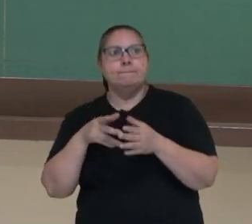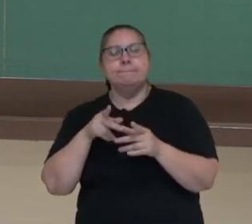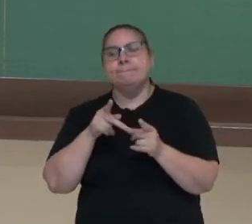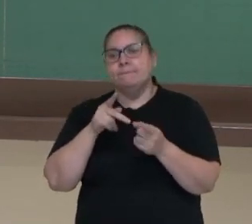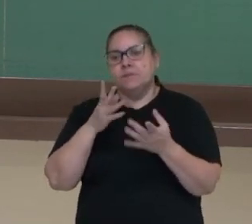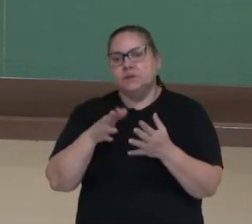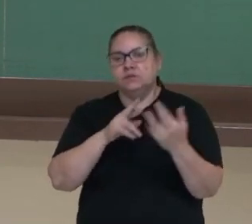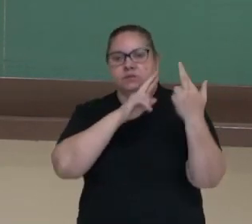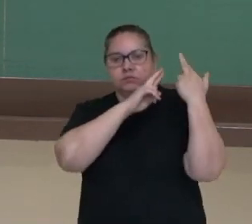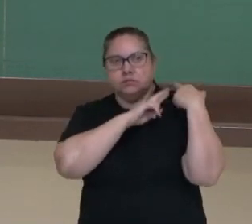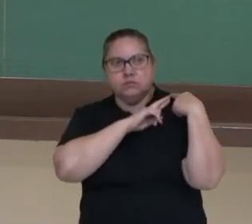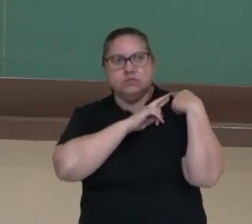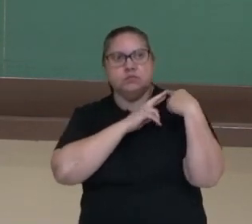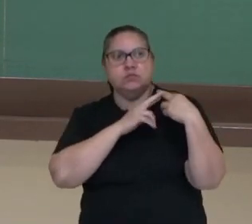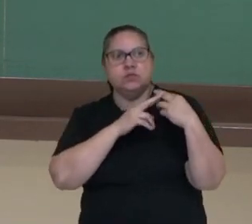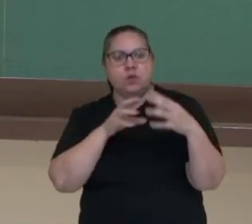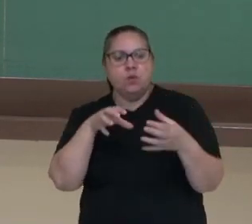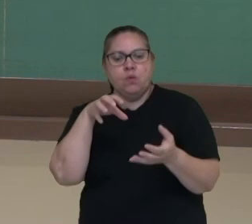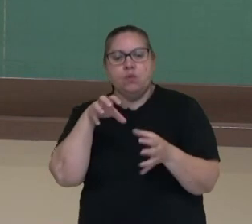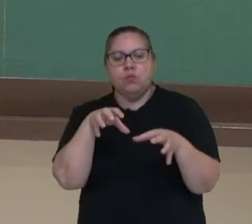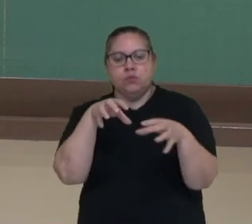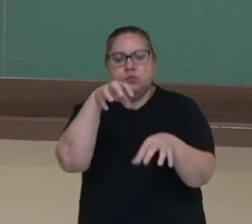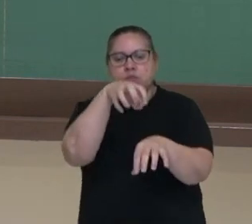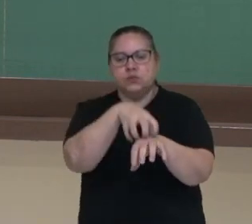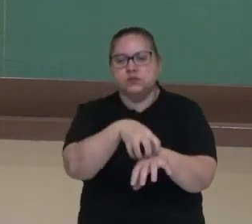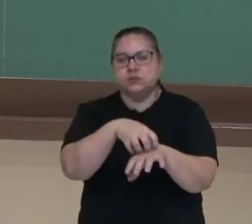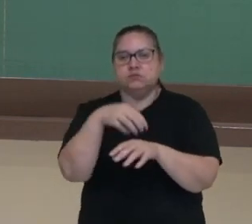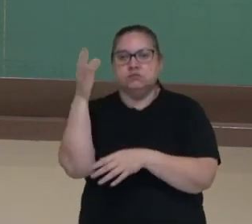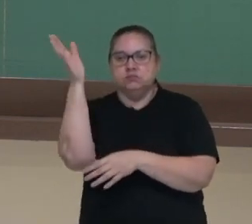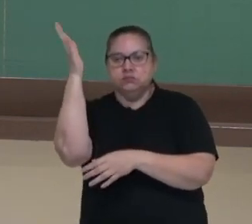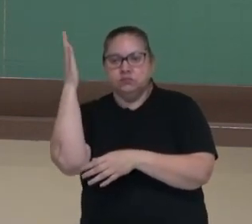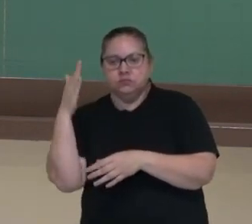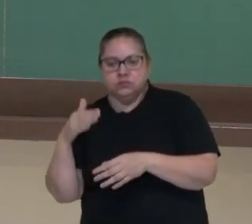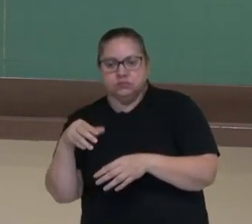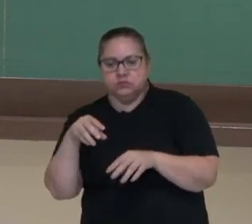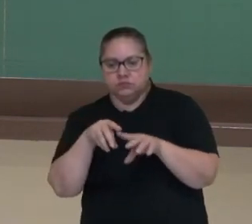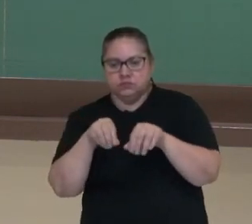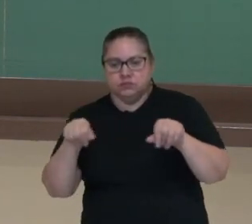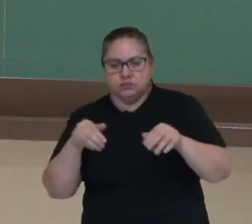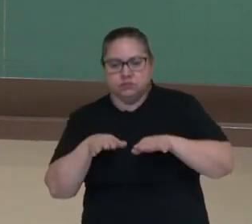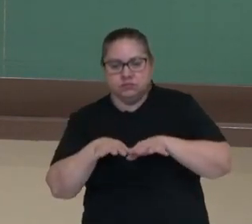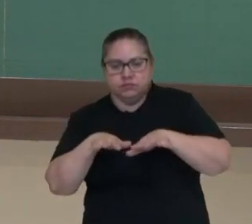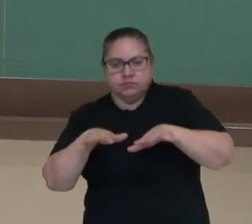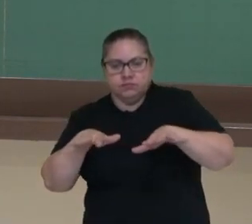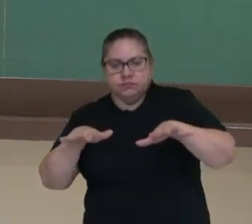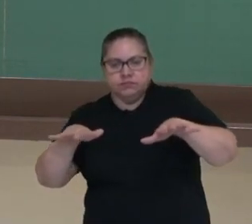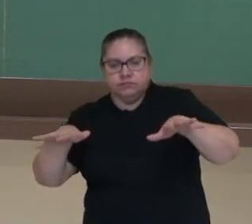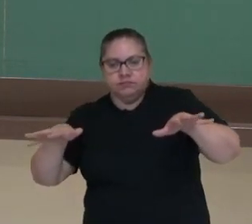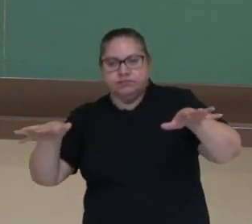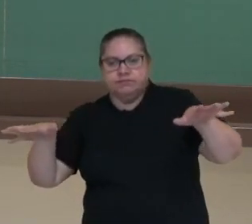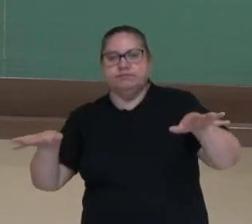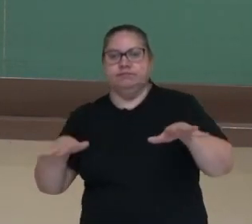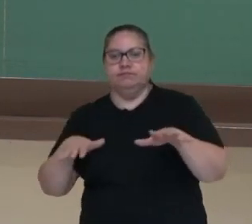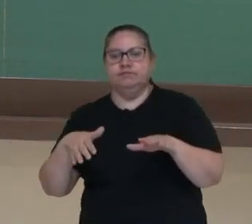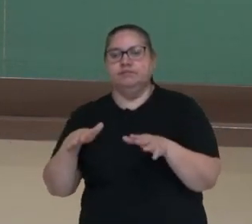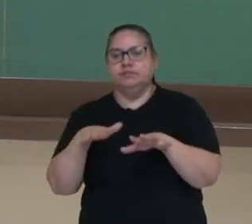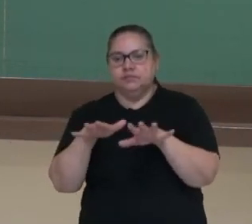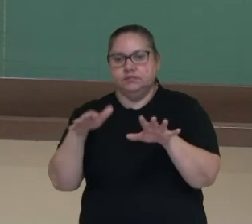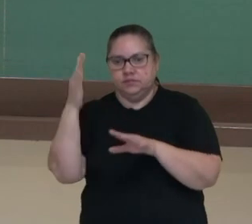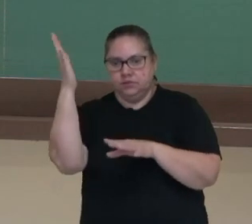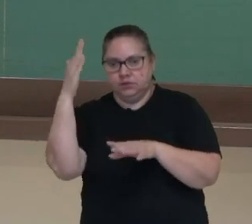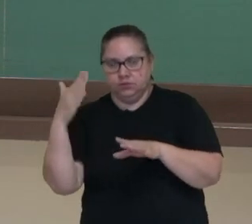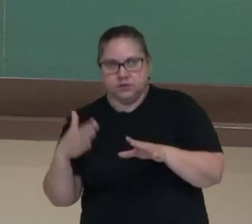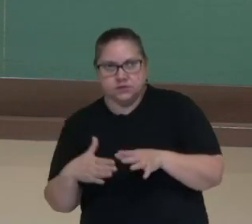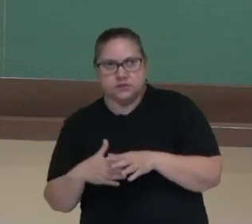indígenas, responsável pela ocupação do território brasileiro, além do Tratado de Tordesilhas, expandir o processo de expansão do território nacional,